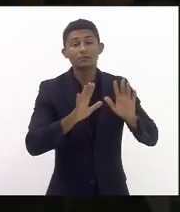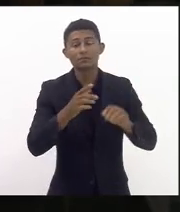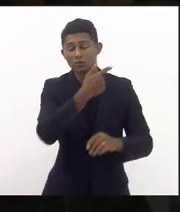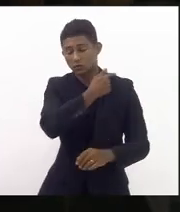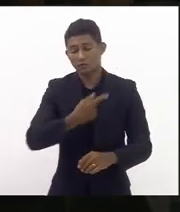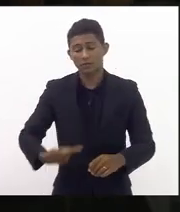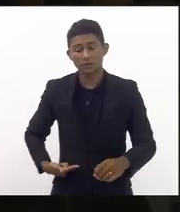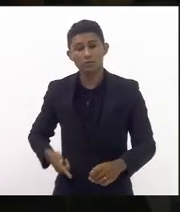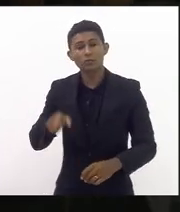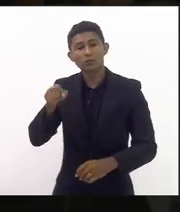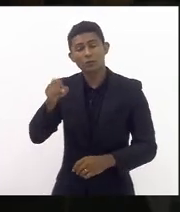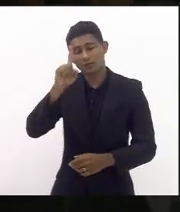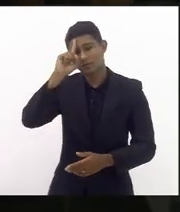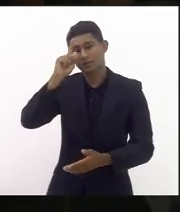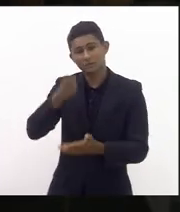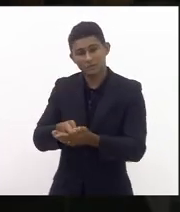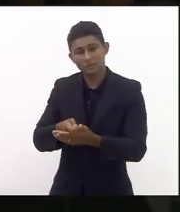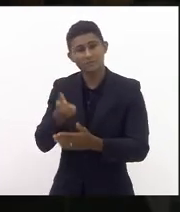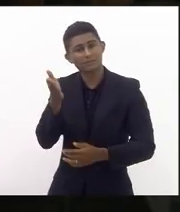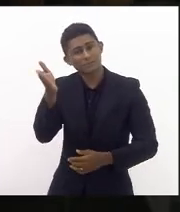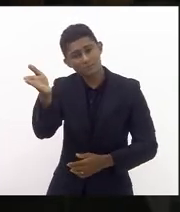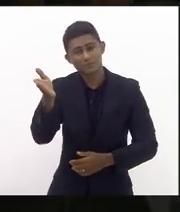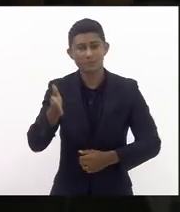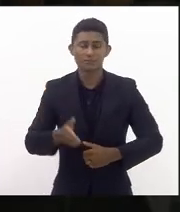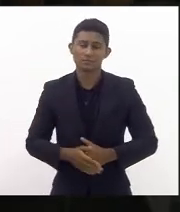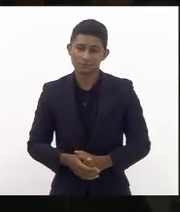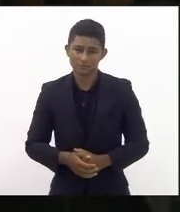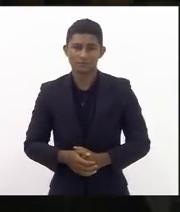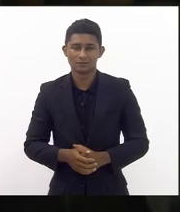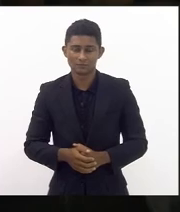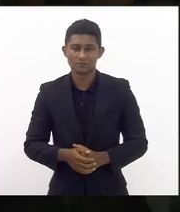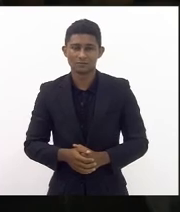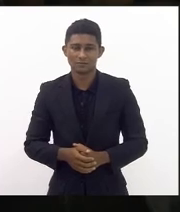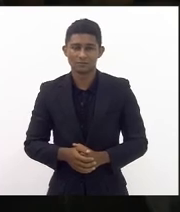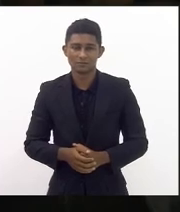determinação foi o governador.